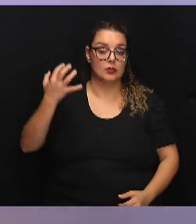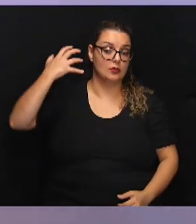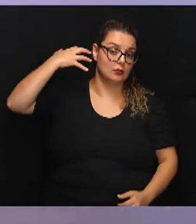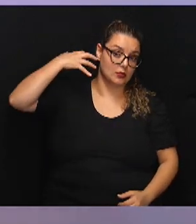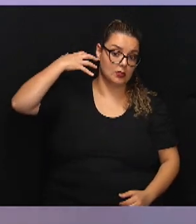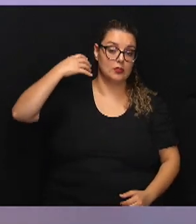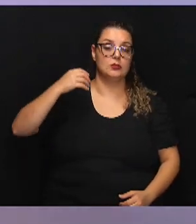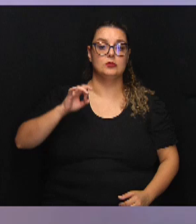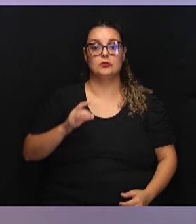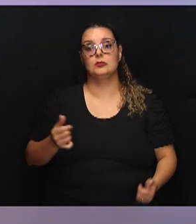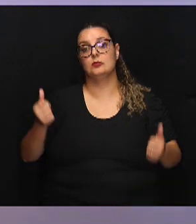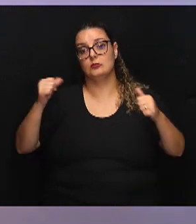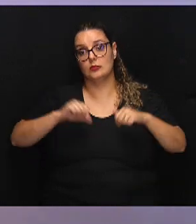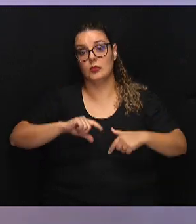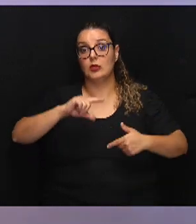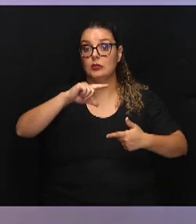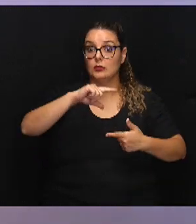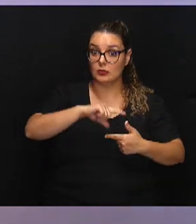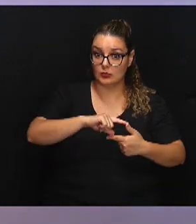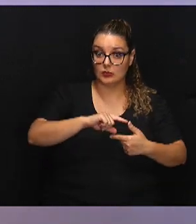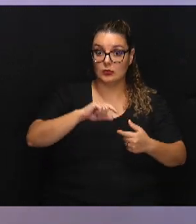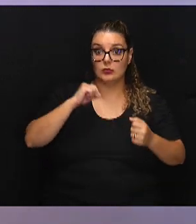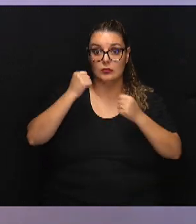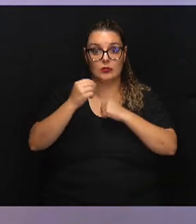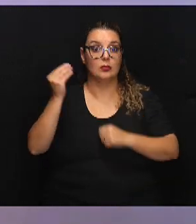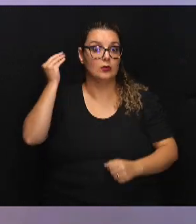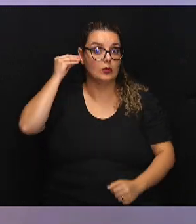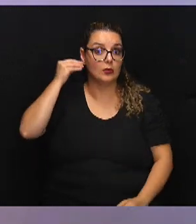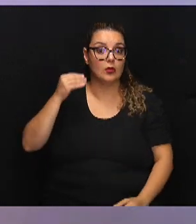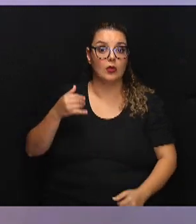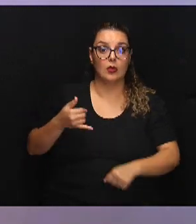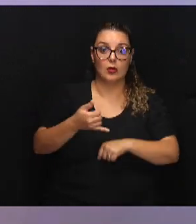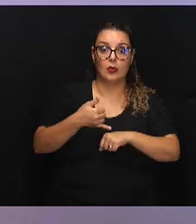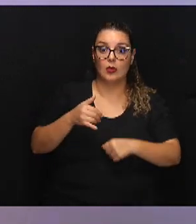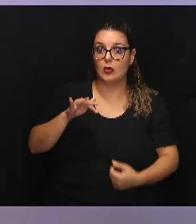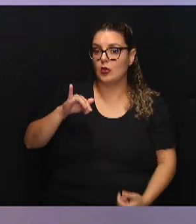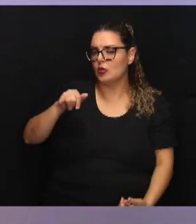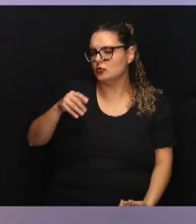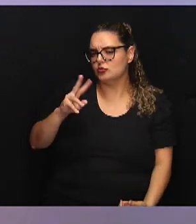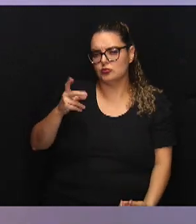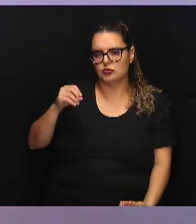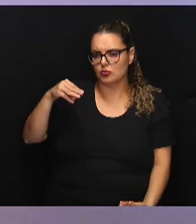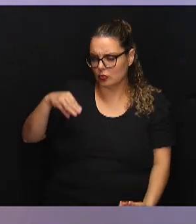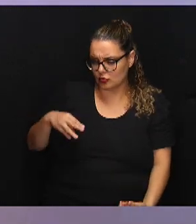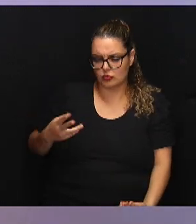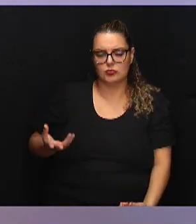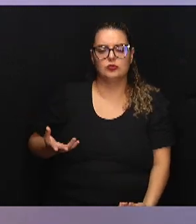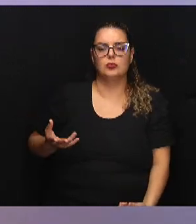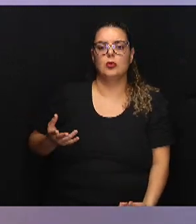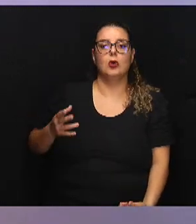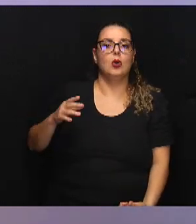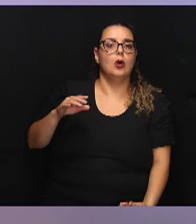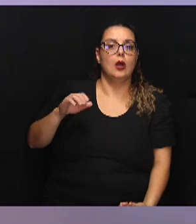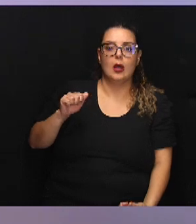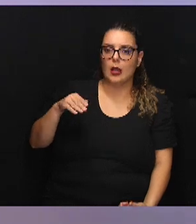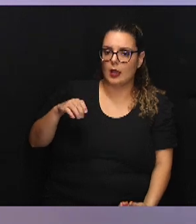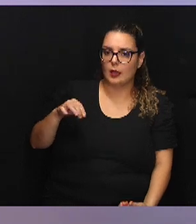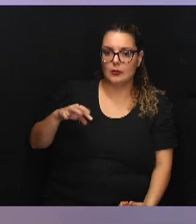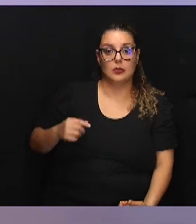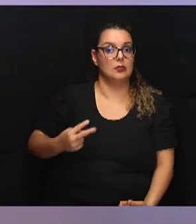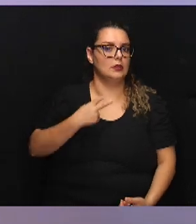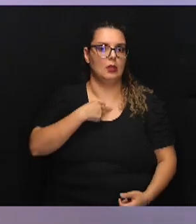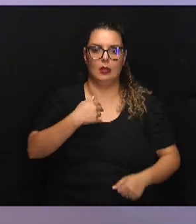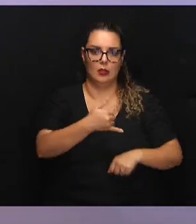só piora o quadro. Proteger com algodão com óleo Johnson, óleo de amêndoa, esses óleos corporais, não pode ser óleo de